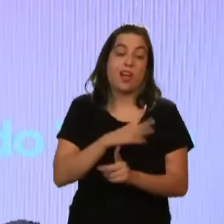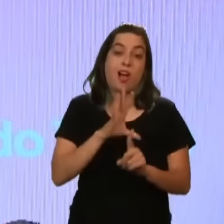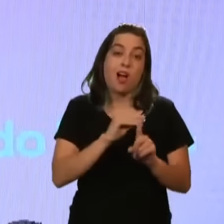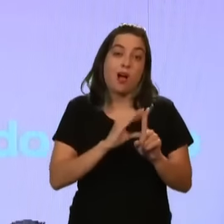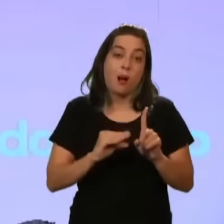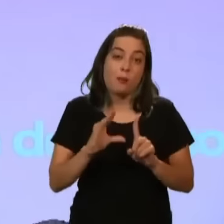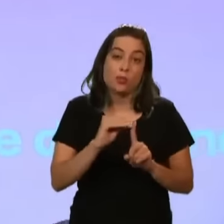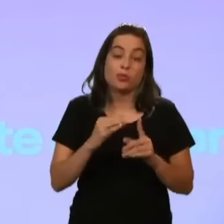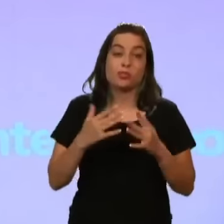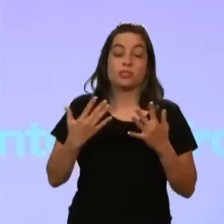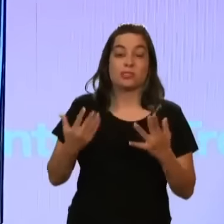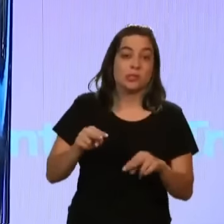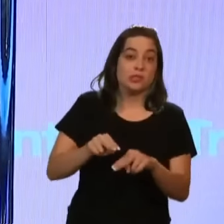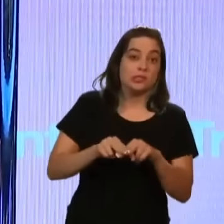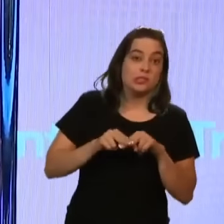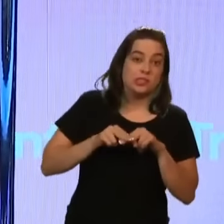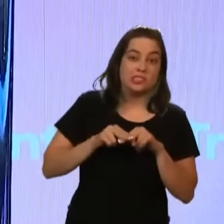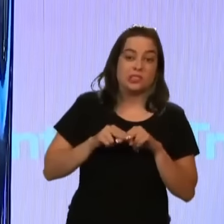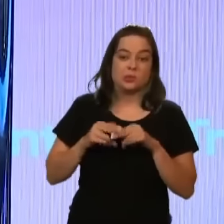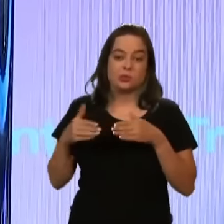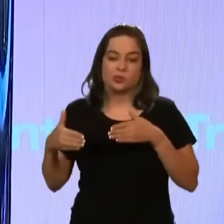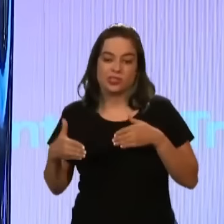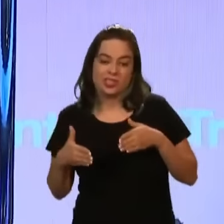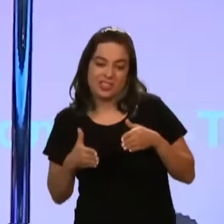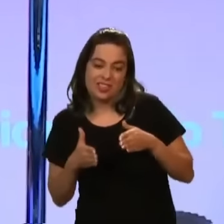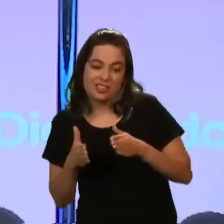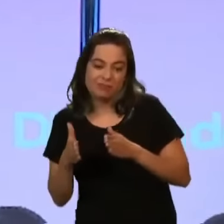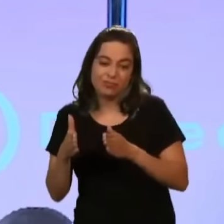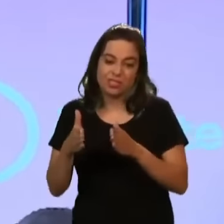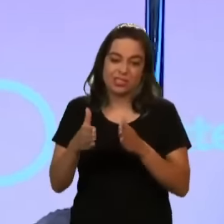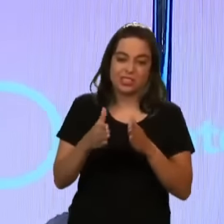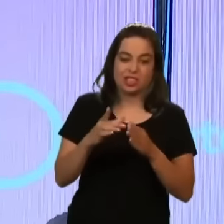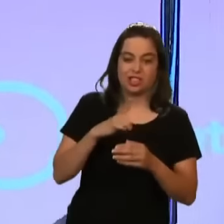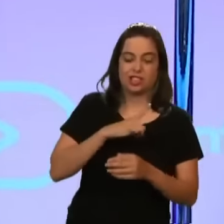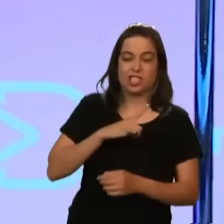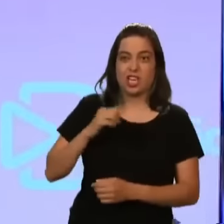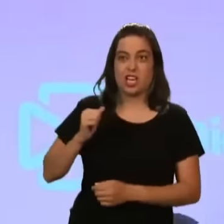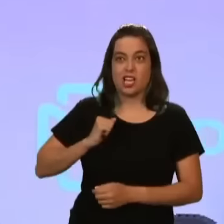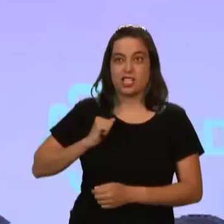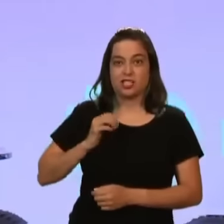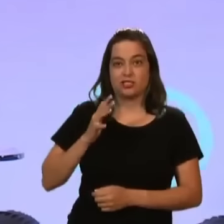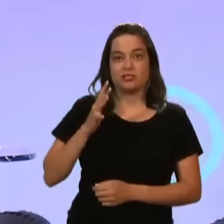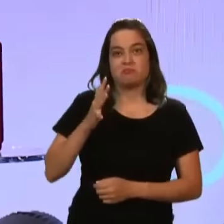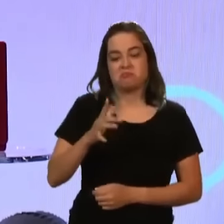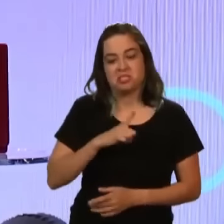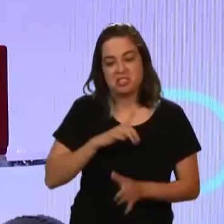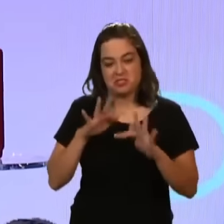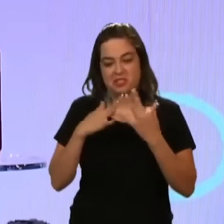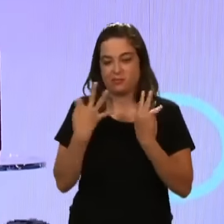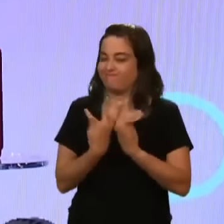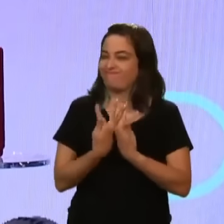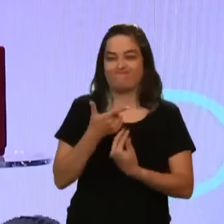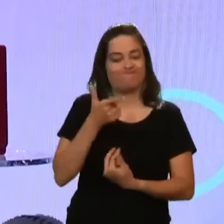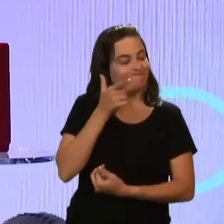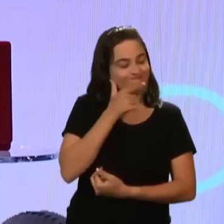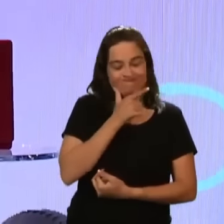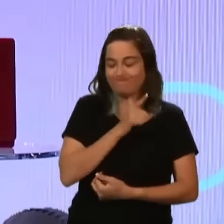elas, o caminho, aquela pontezinha que ia levá-la em atitudes a constituir a própria família, ela não